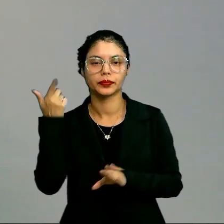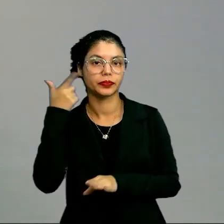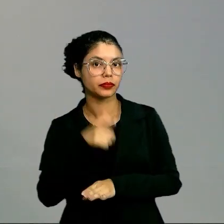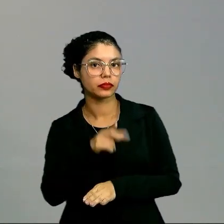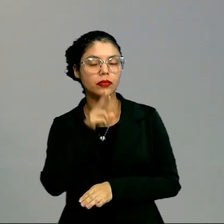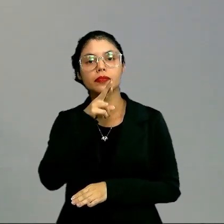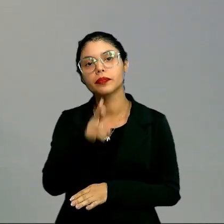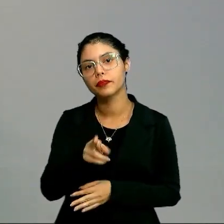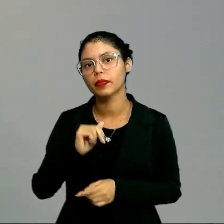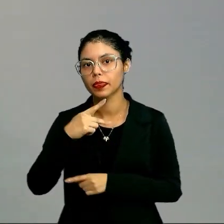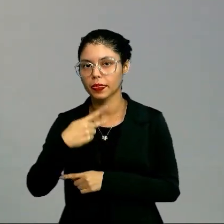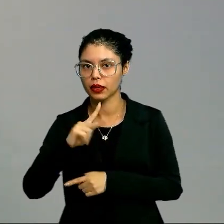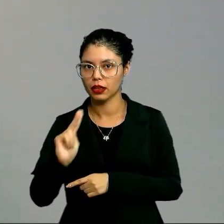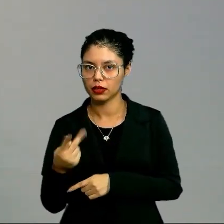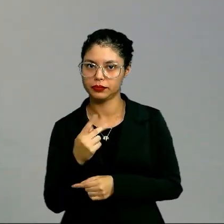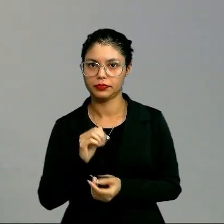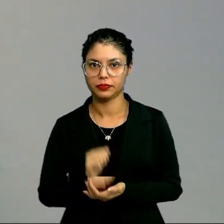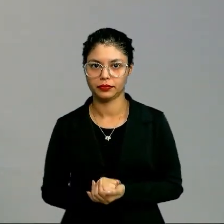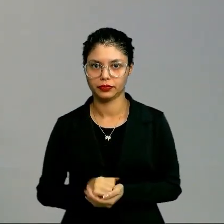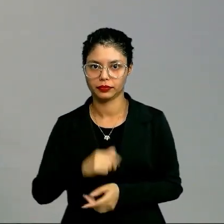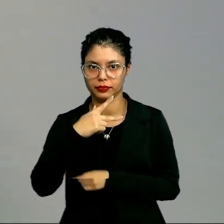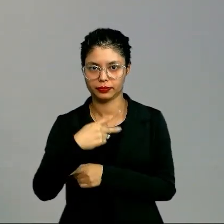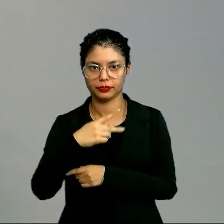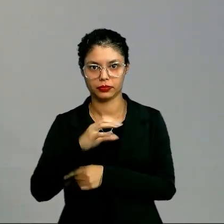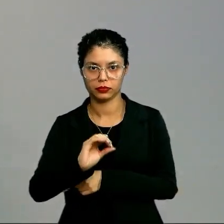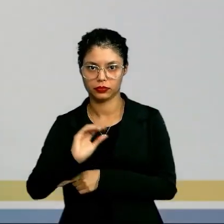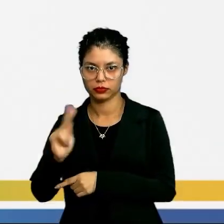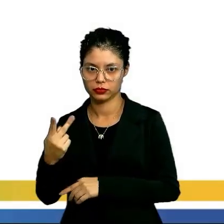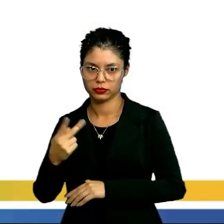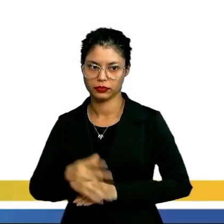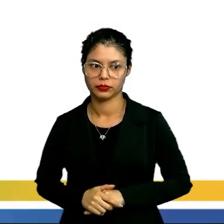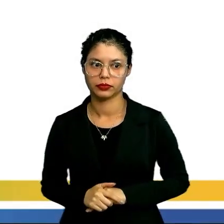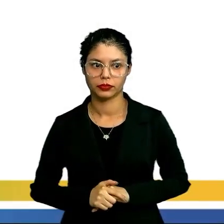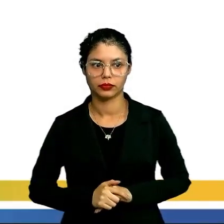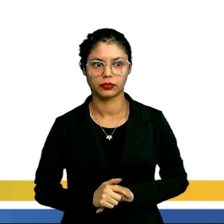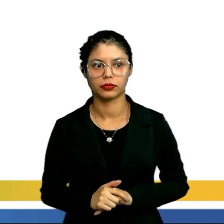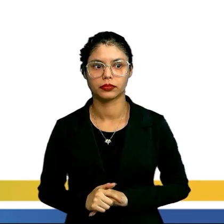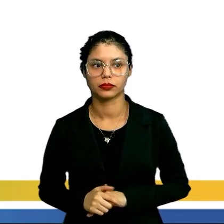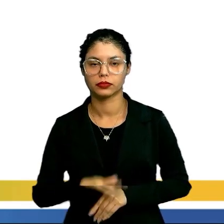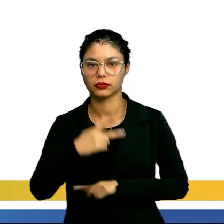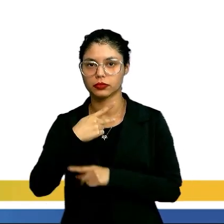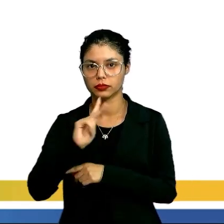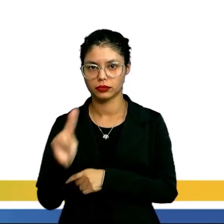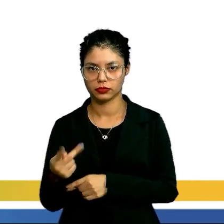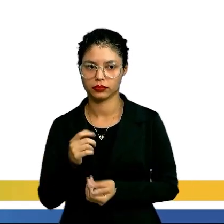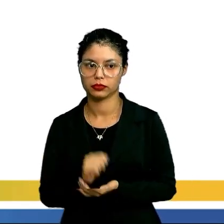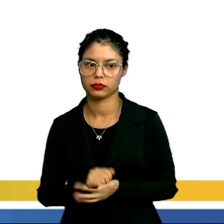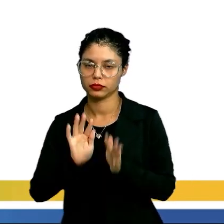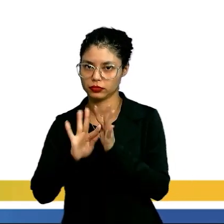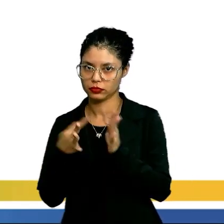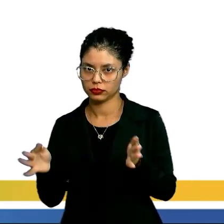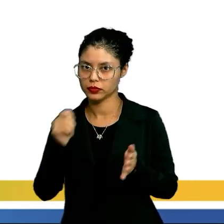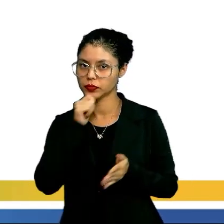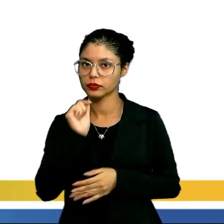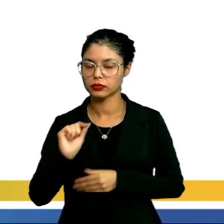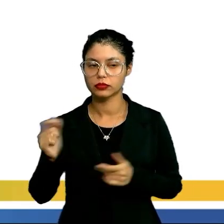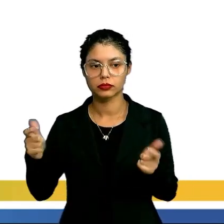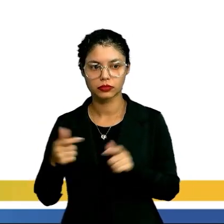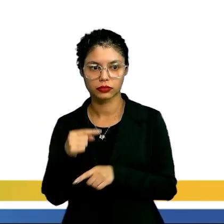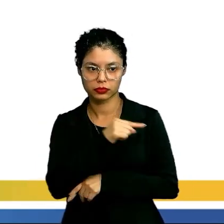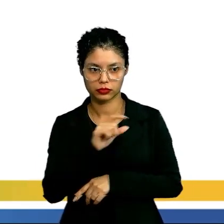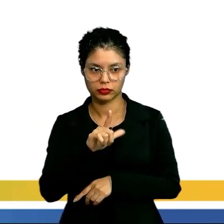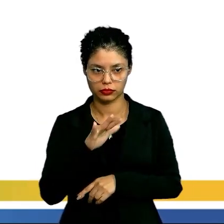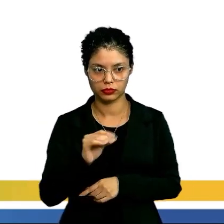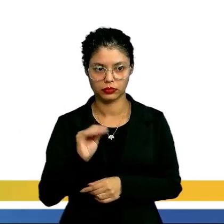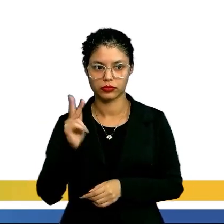conseguimos calcular o pH e o pOH, tudo bem? Então, olha só. O pH, a fórmula para achar o pH é menos o log